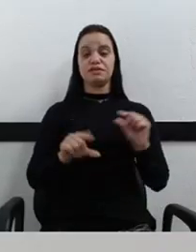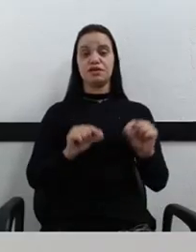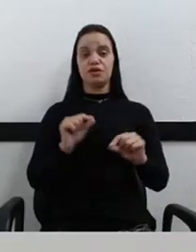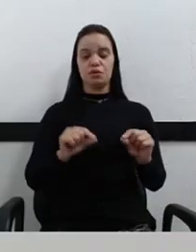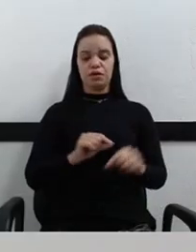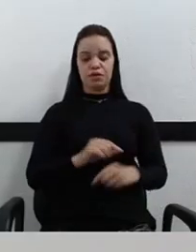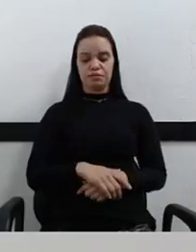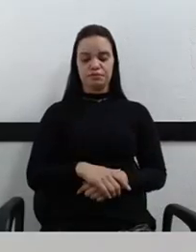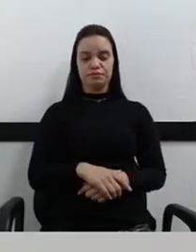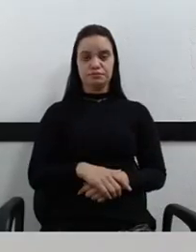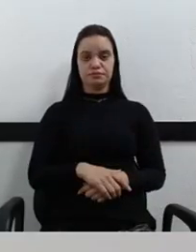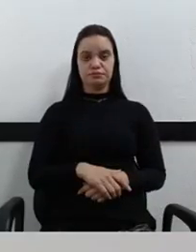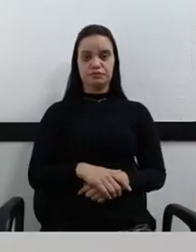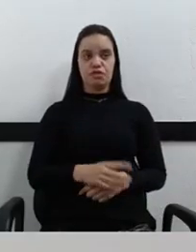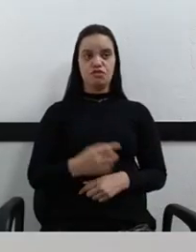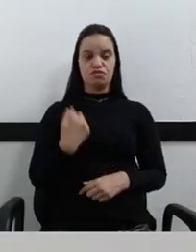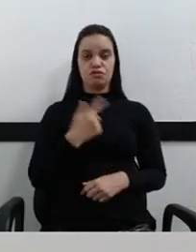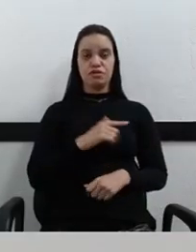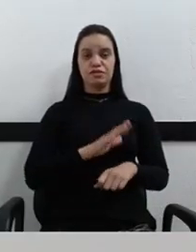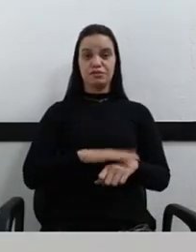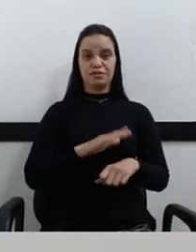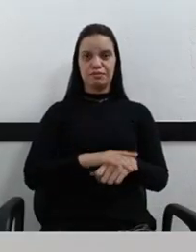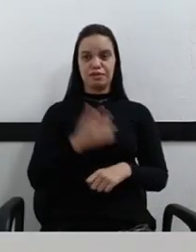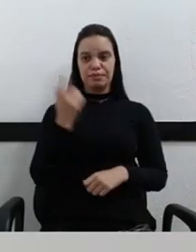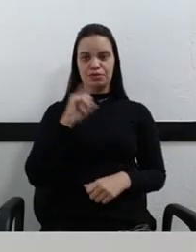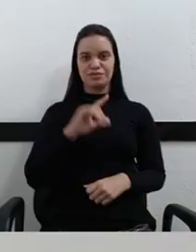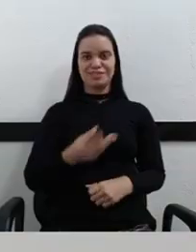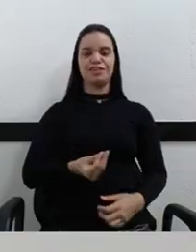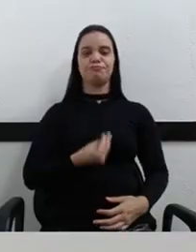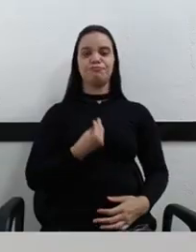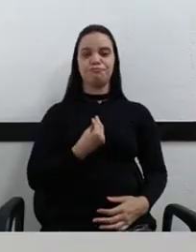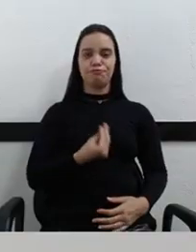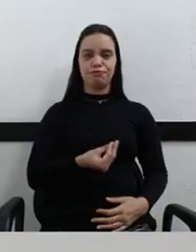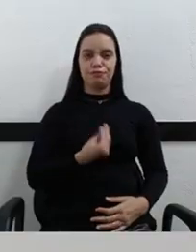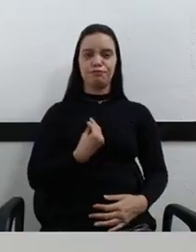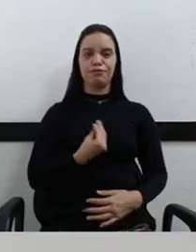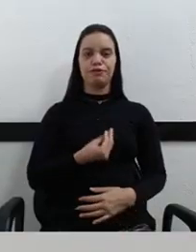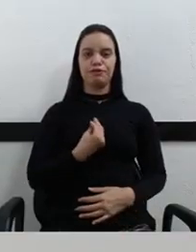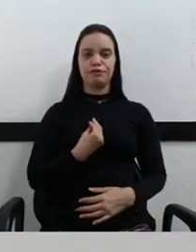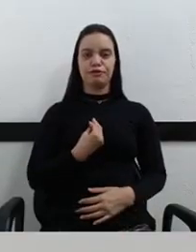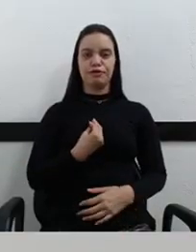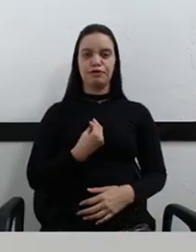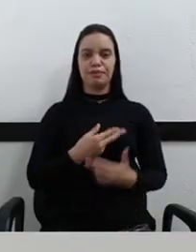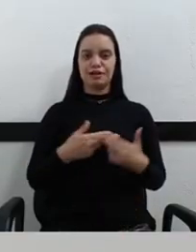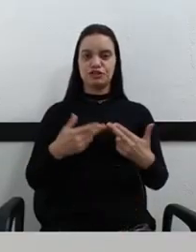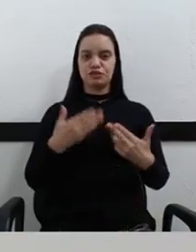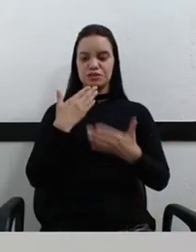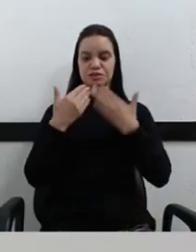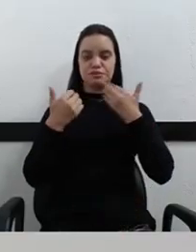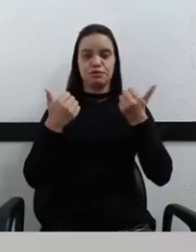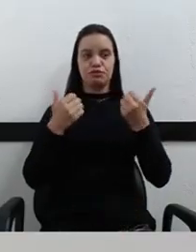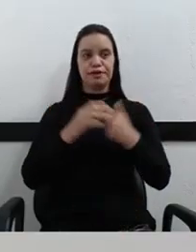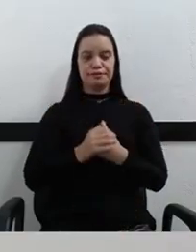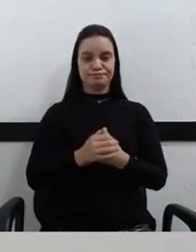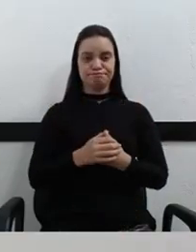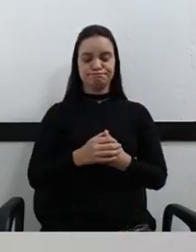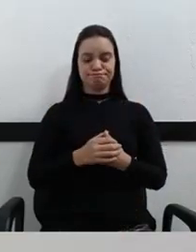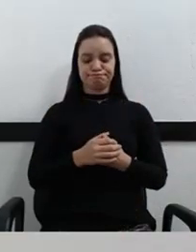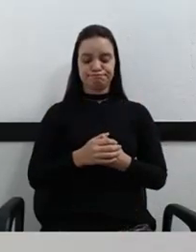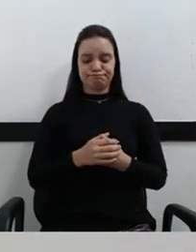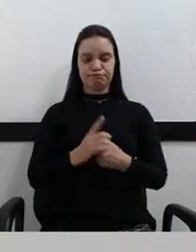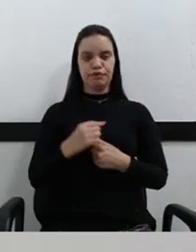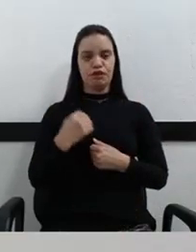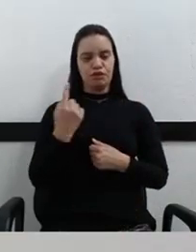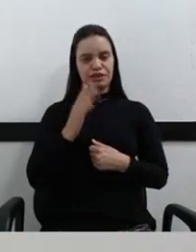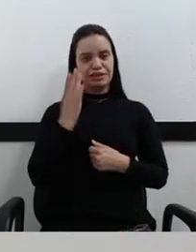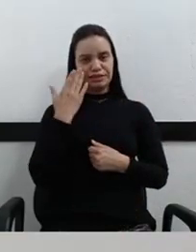Criamos sobrevivência. Nós estamos trabalhando para sobreviver. Trabalhando para que as coisas funcionem. E todo mundo, nesse cenário, precisa